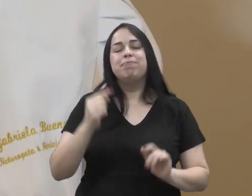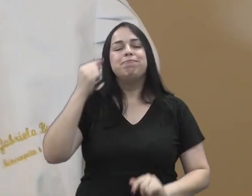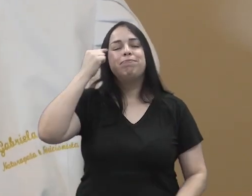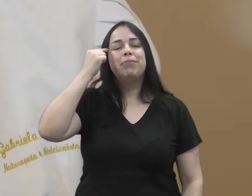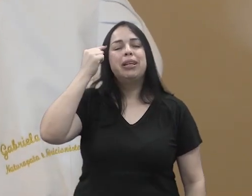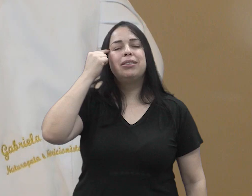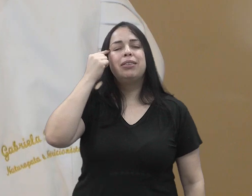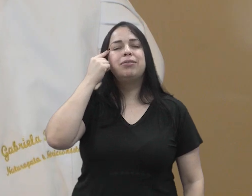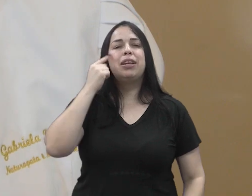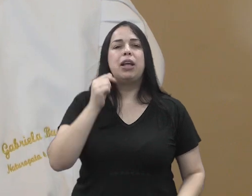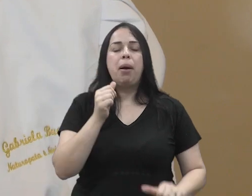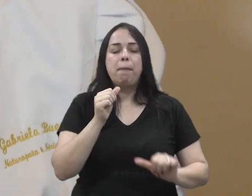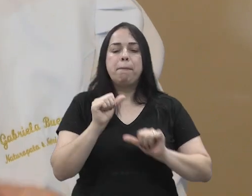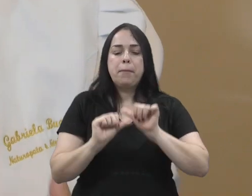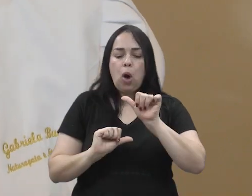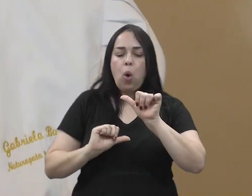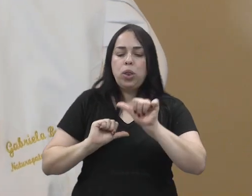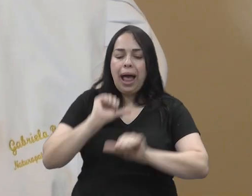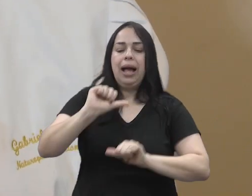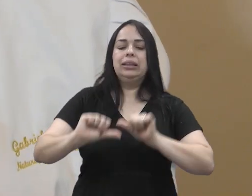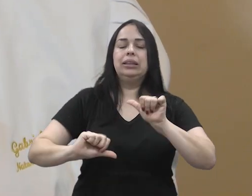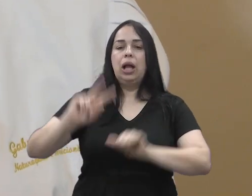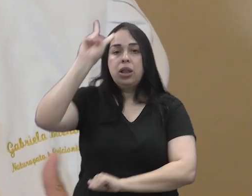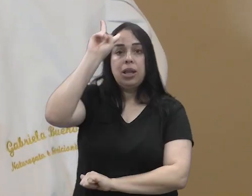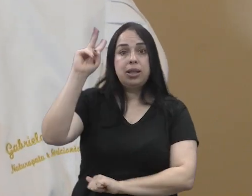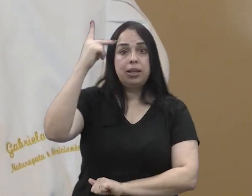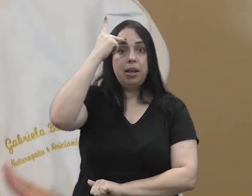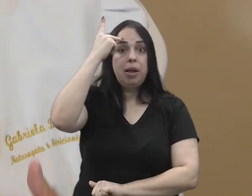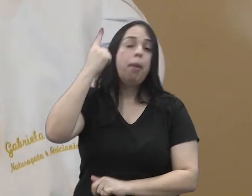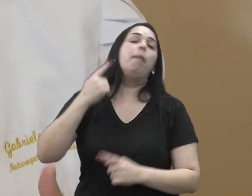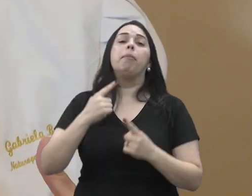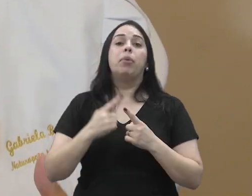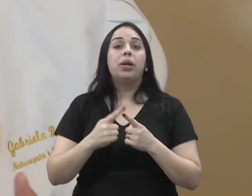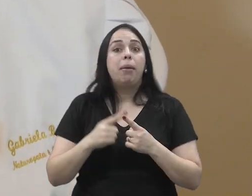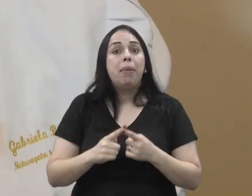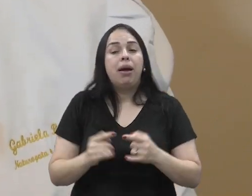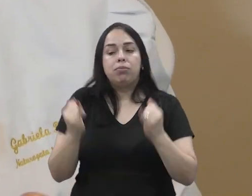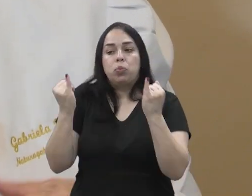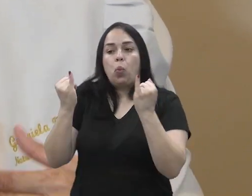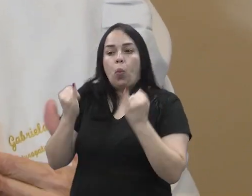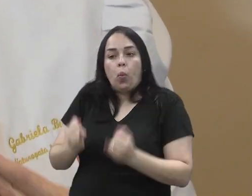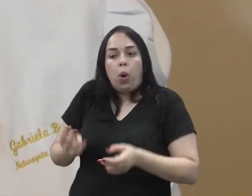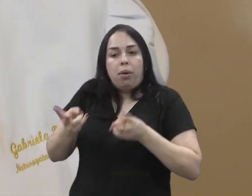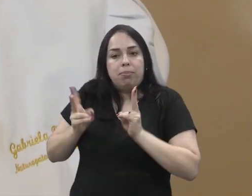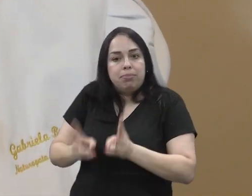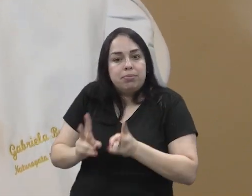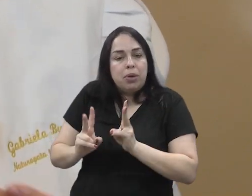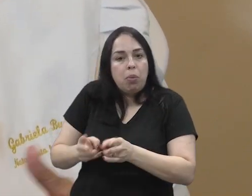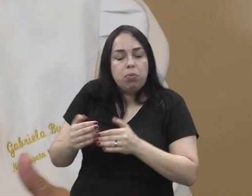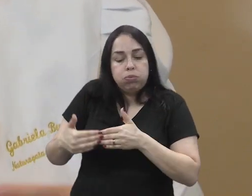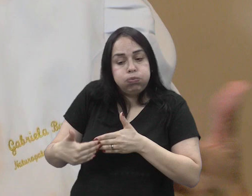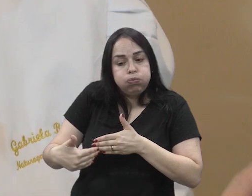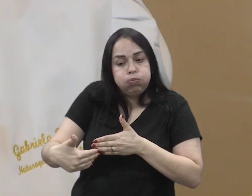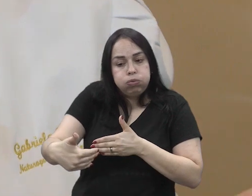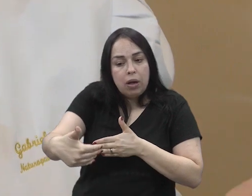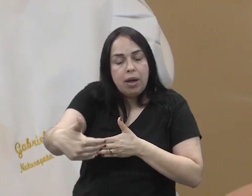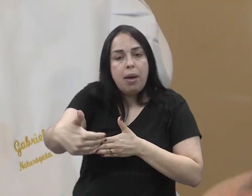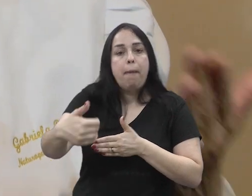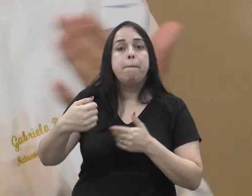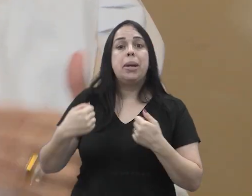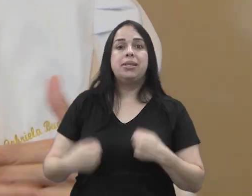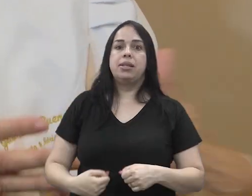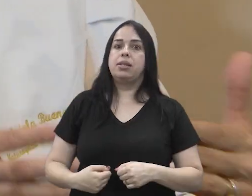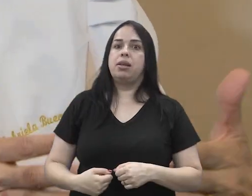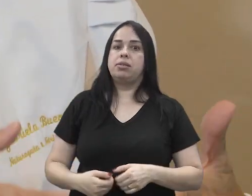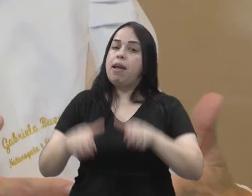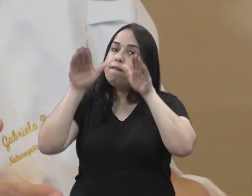processos sustentáveis, fazer mudança de hábito mesmo. Por quê? O processo de emagrecimento, para você se manter magro por mais tempo,